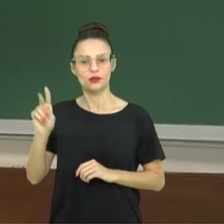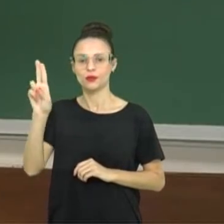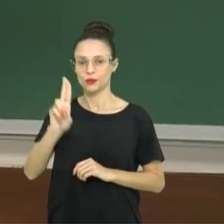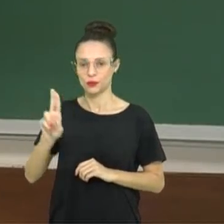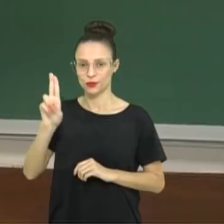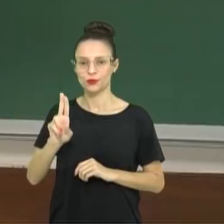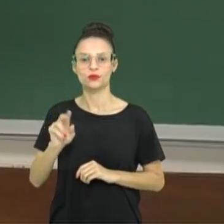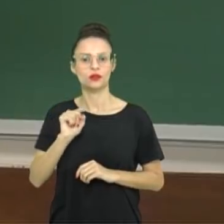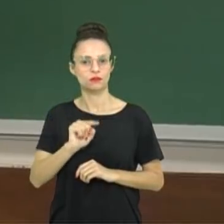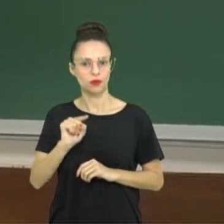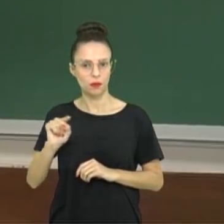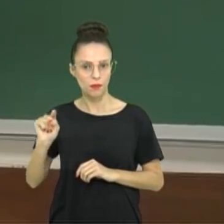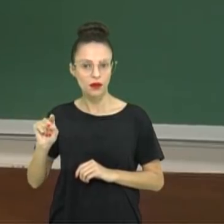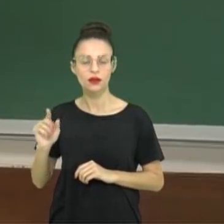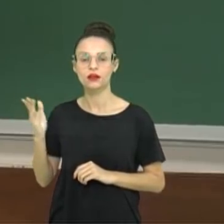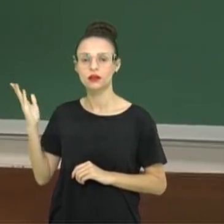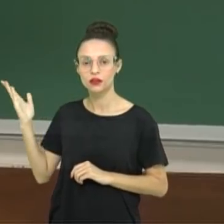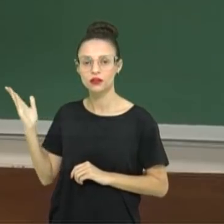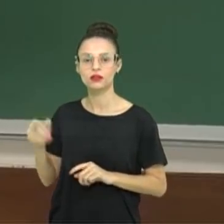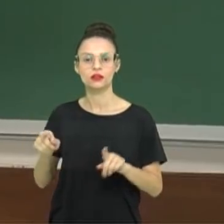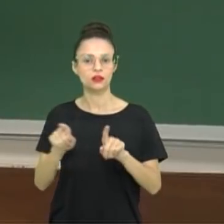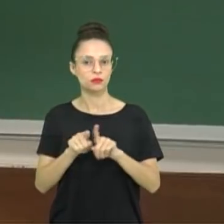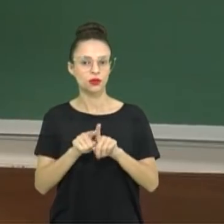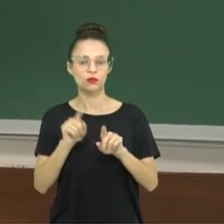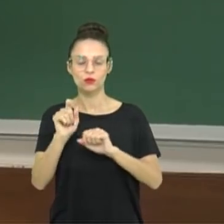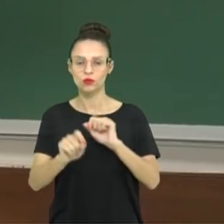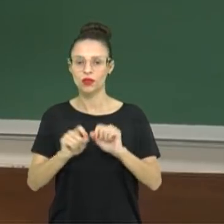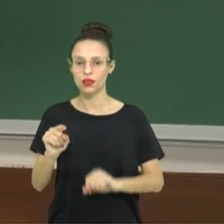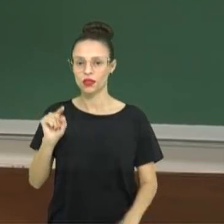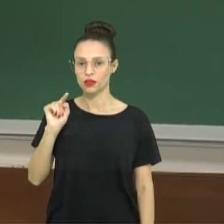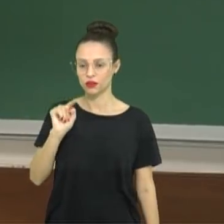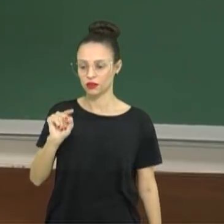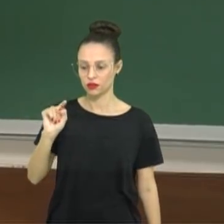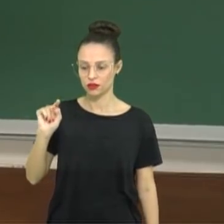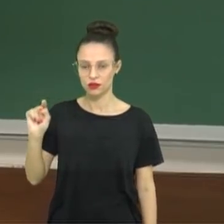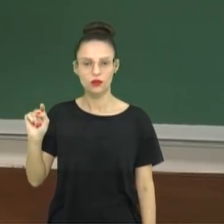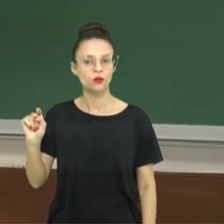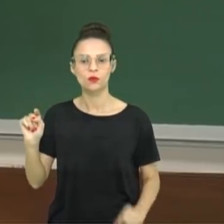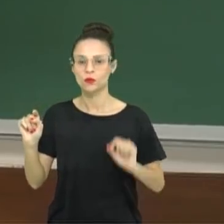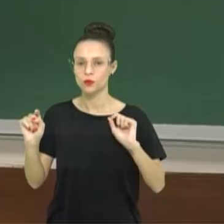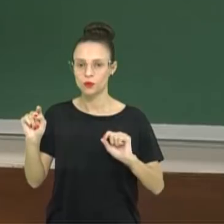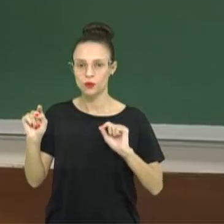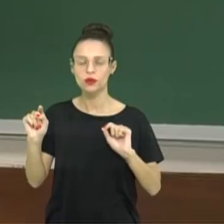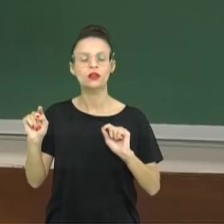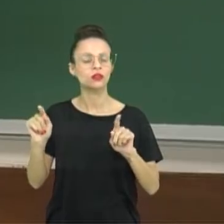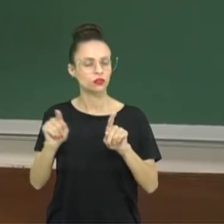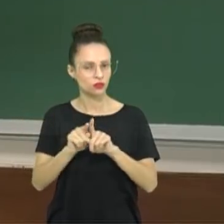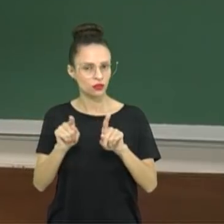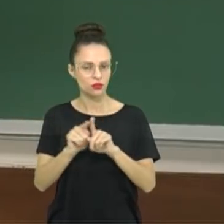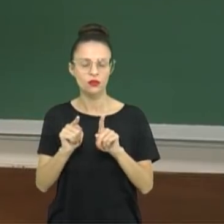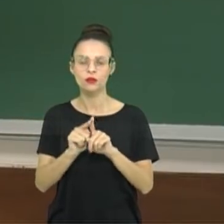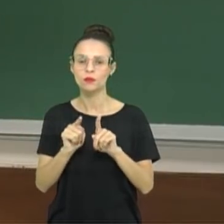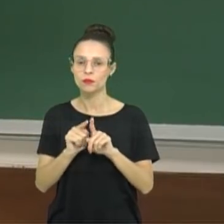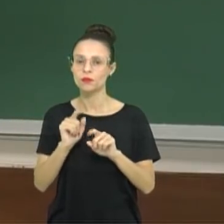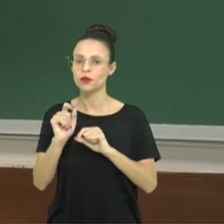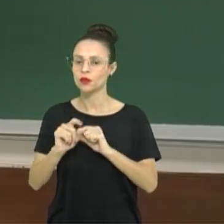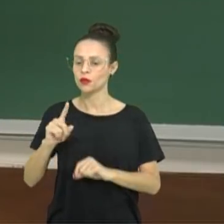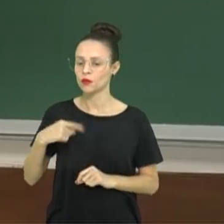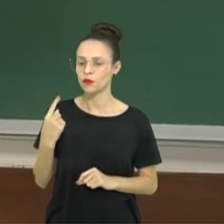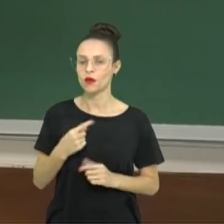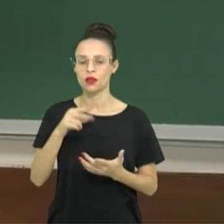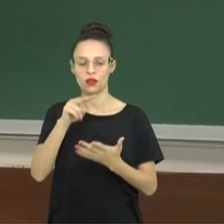vezes também, pessoal, né? Essas reticências, elas são colocadas para que nós,